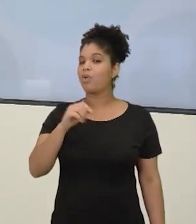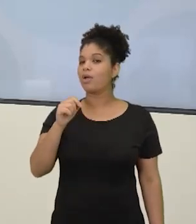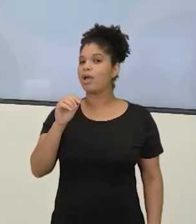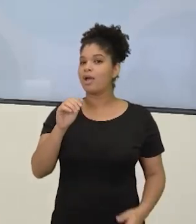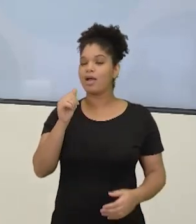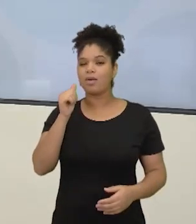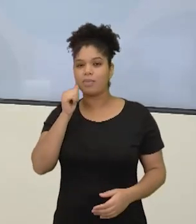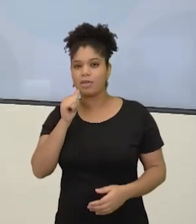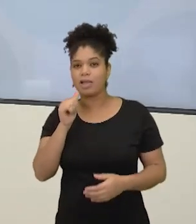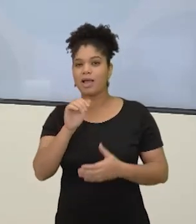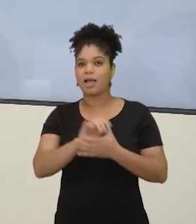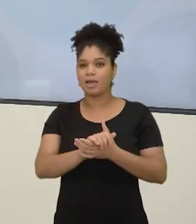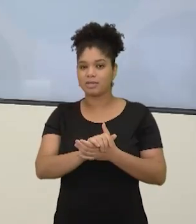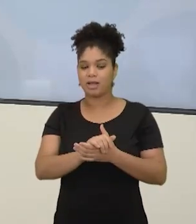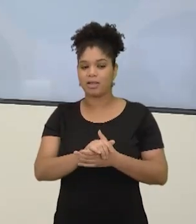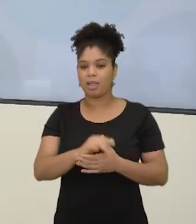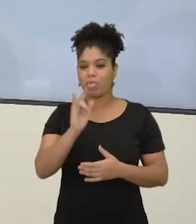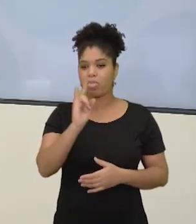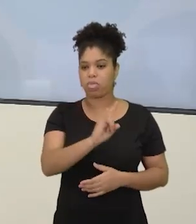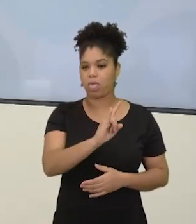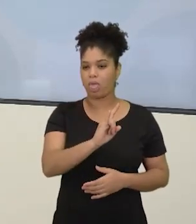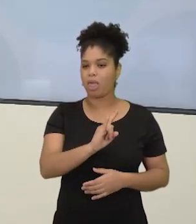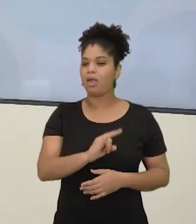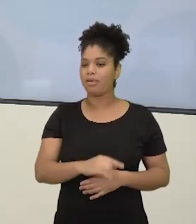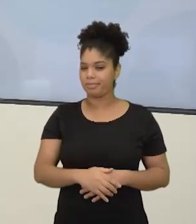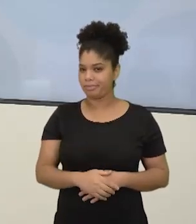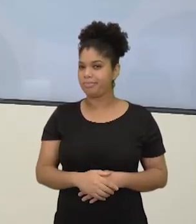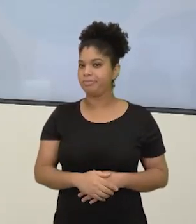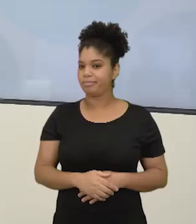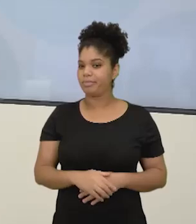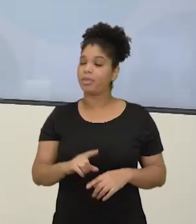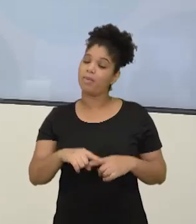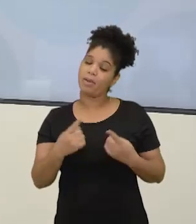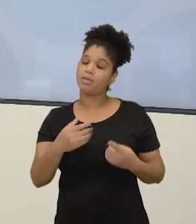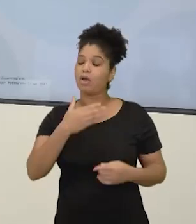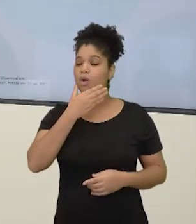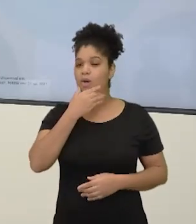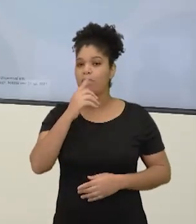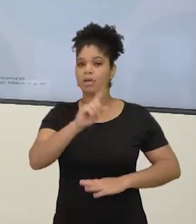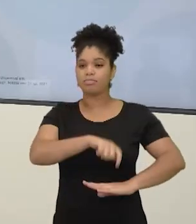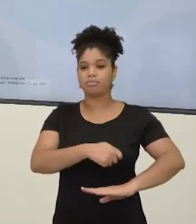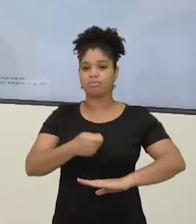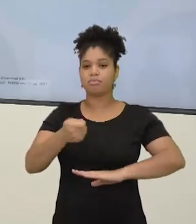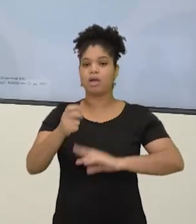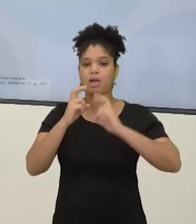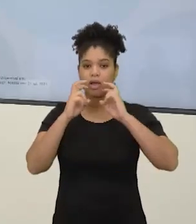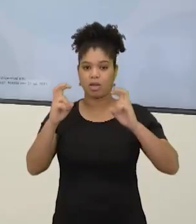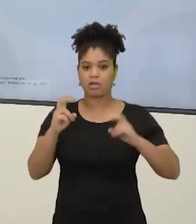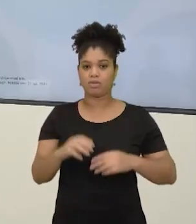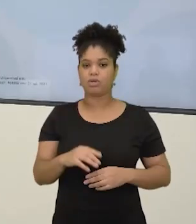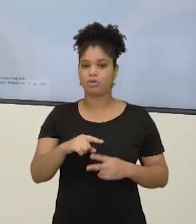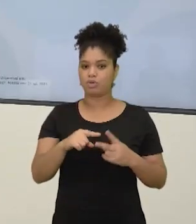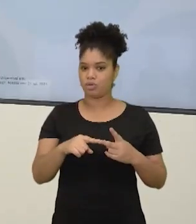toda aquela questão, né? Mas mas foi o proclamador da independência do Brasil, né? Ele é a esposa dele.